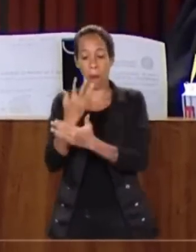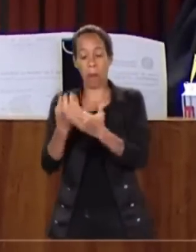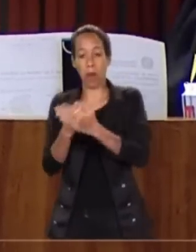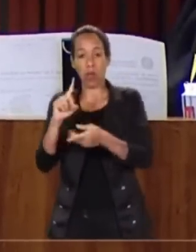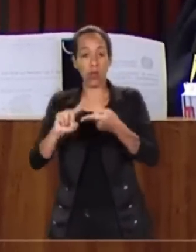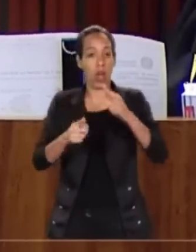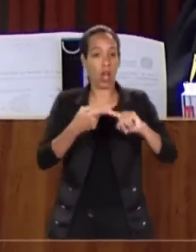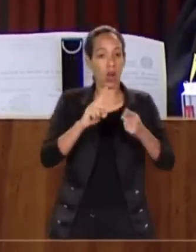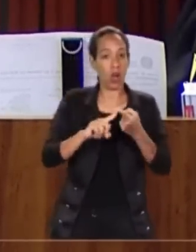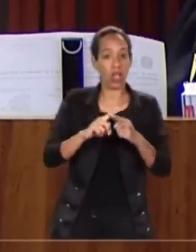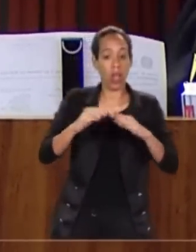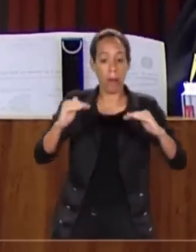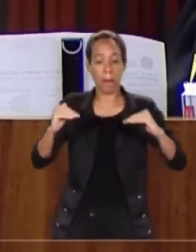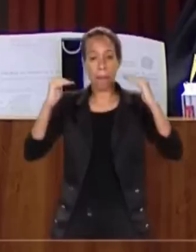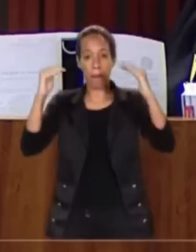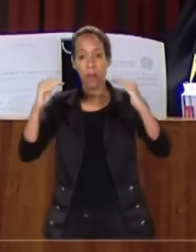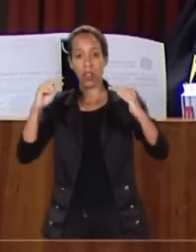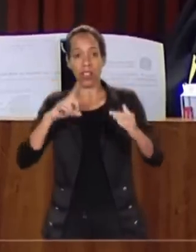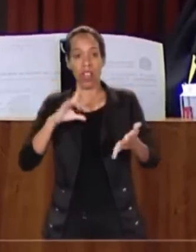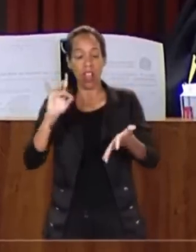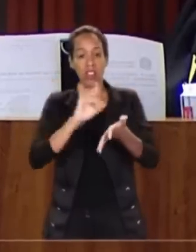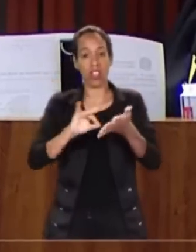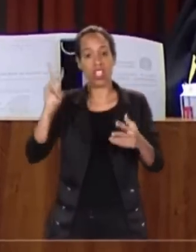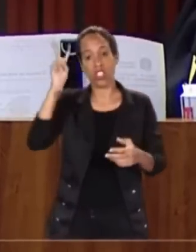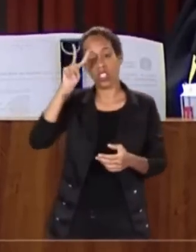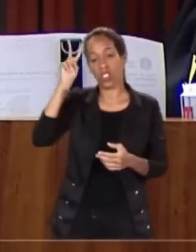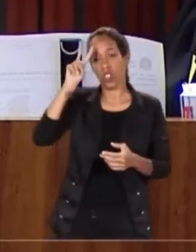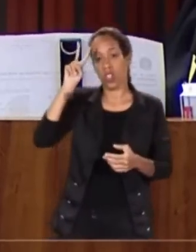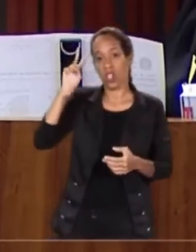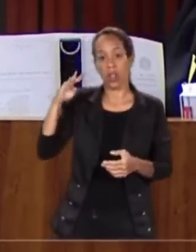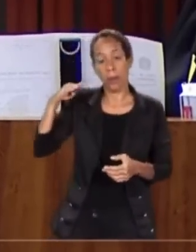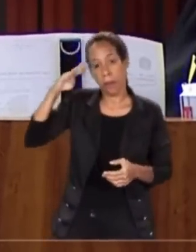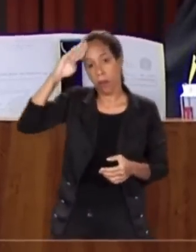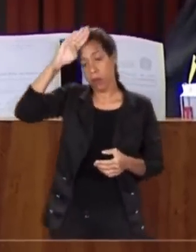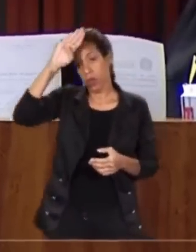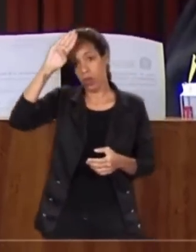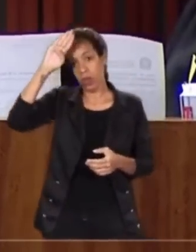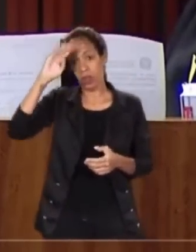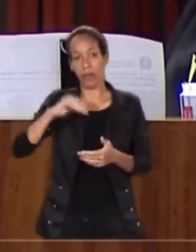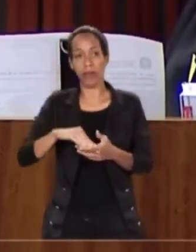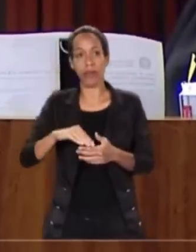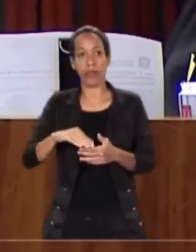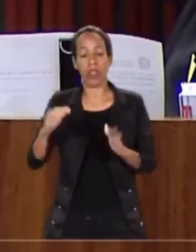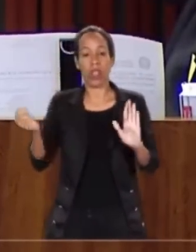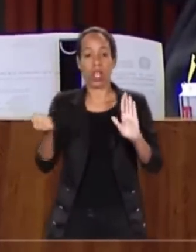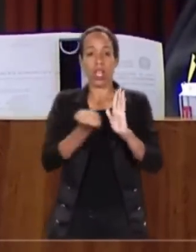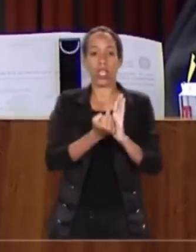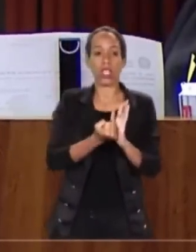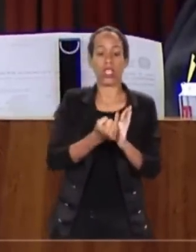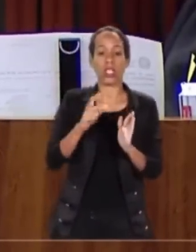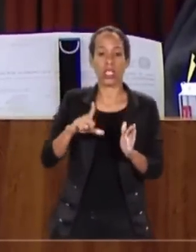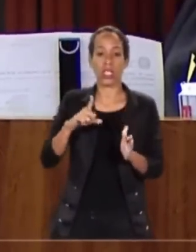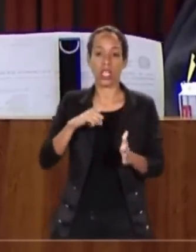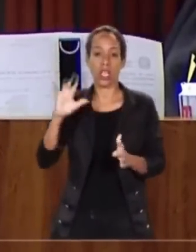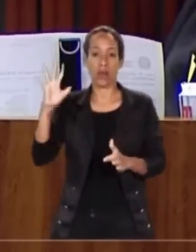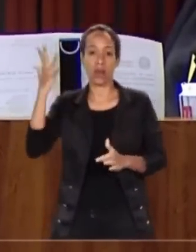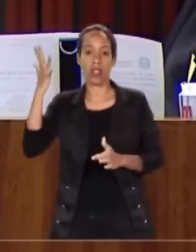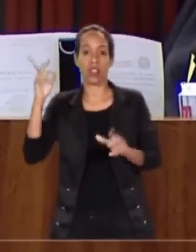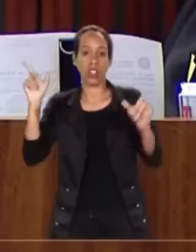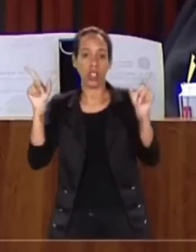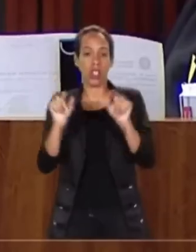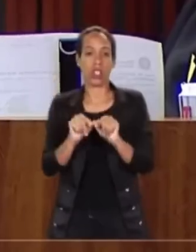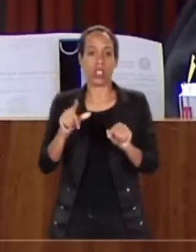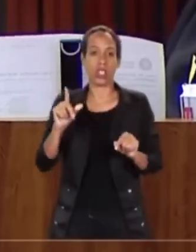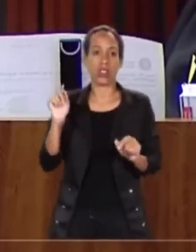do acórdão a devida anotação no histórico de Jair Messias no cadastro Eleitoral da hipótese de restrição